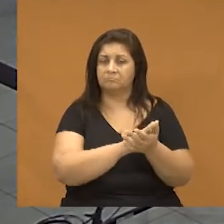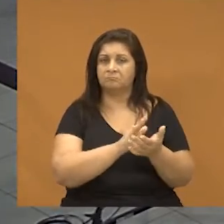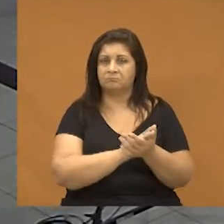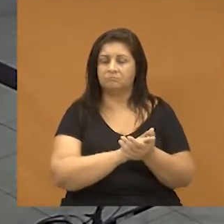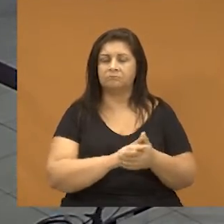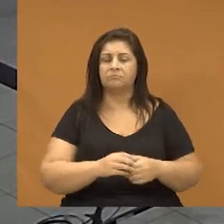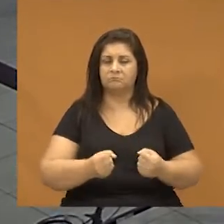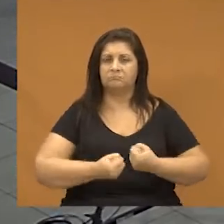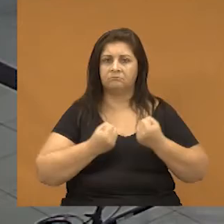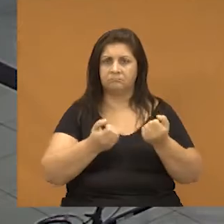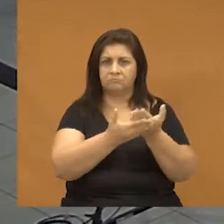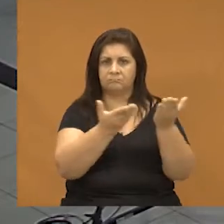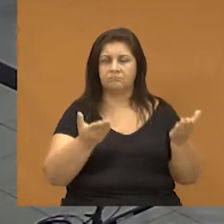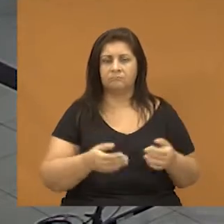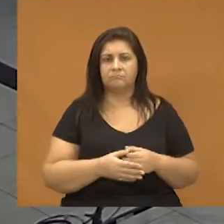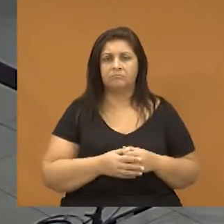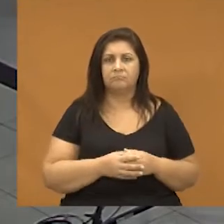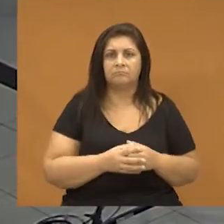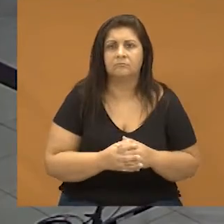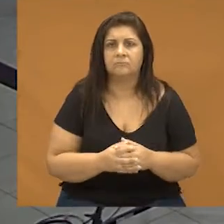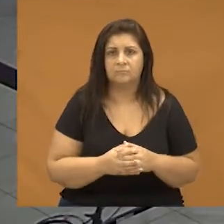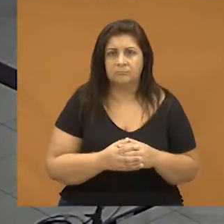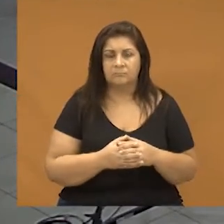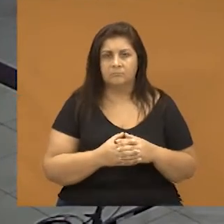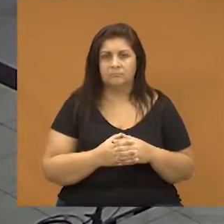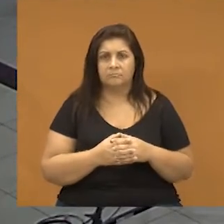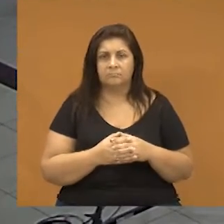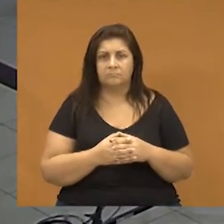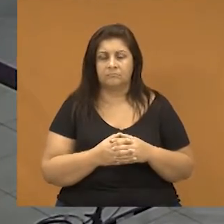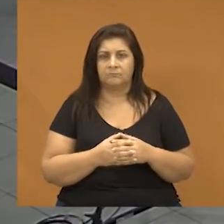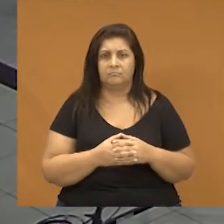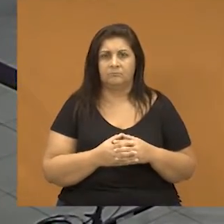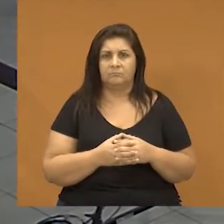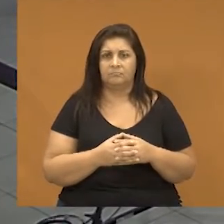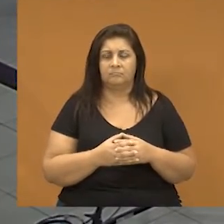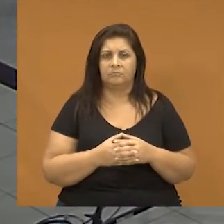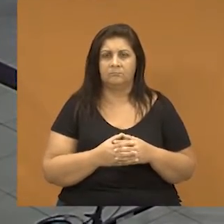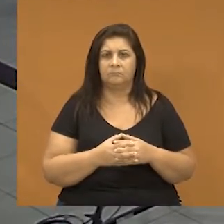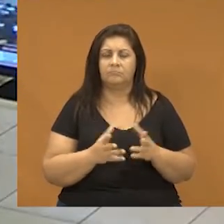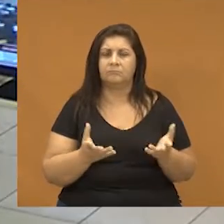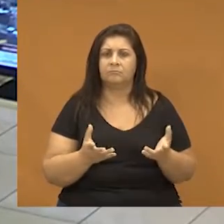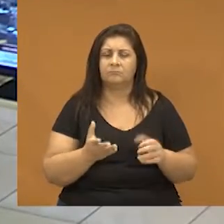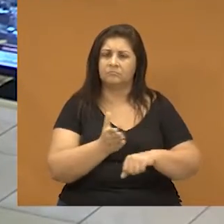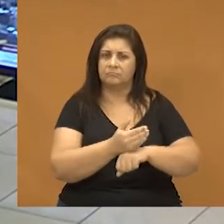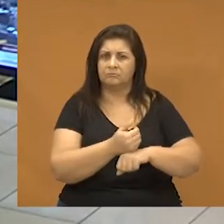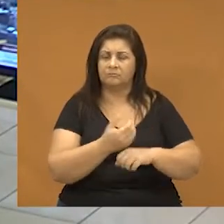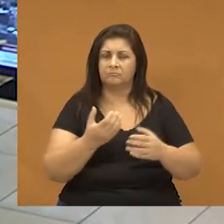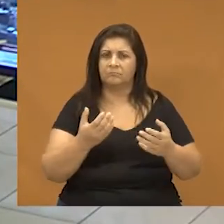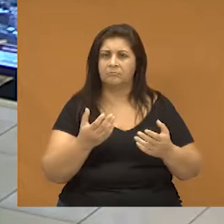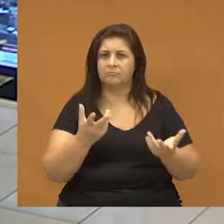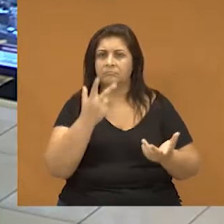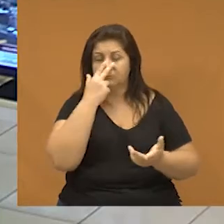atuação de vocês. Olha, eu quero, antes de entrar propriamente no tema, eu acho muito importante, acho